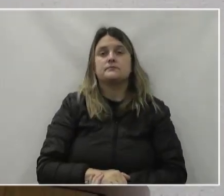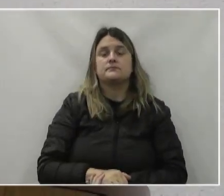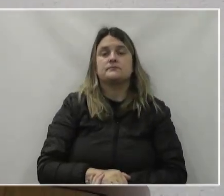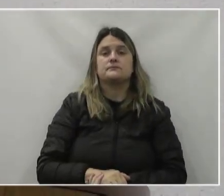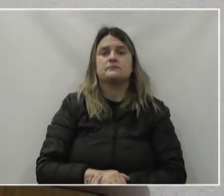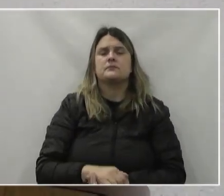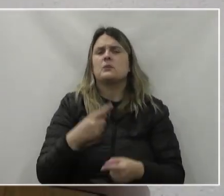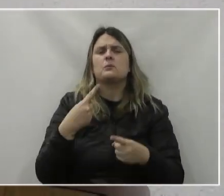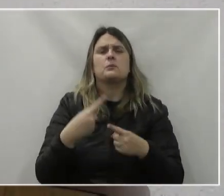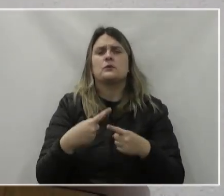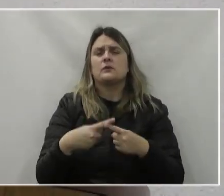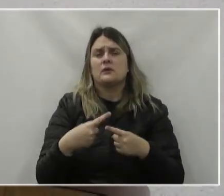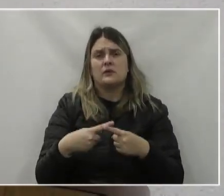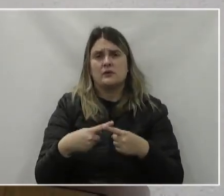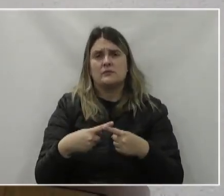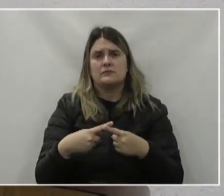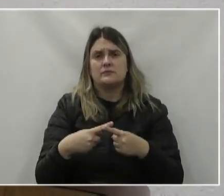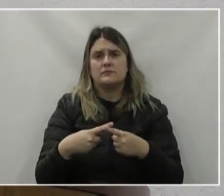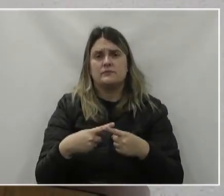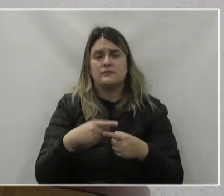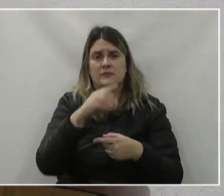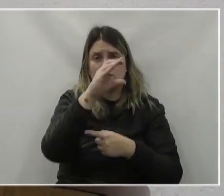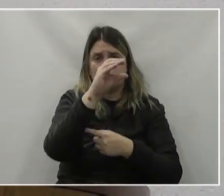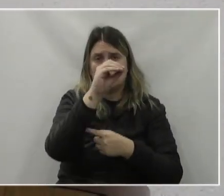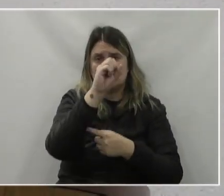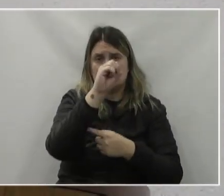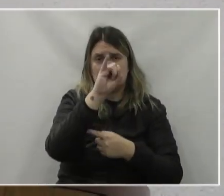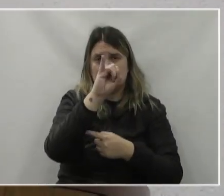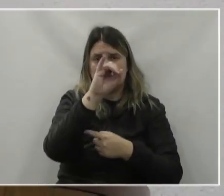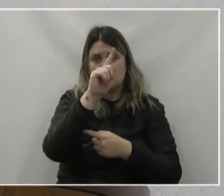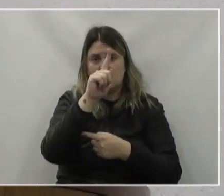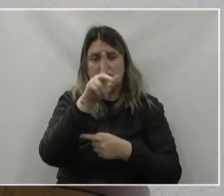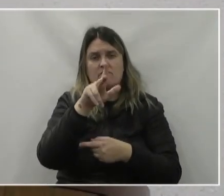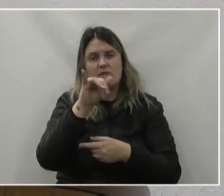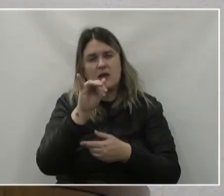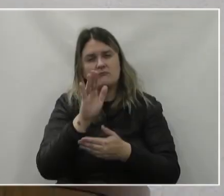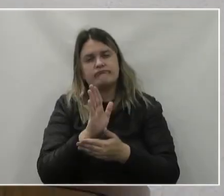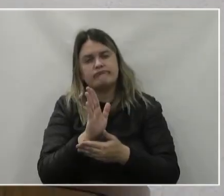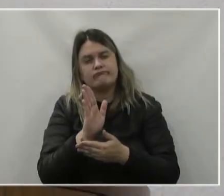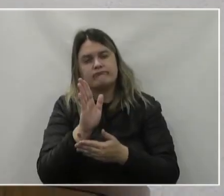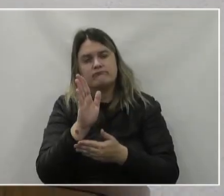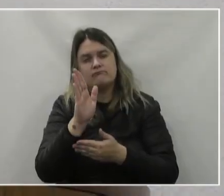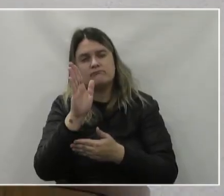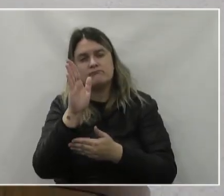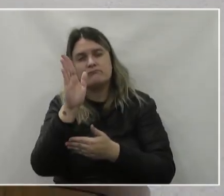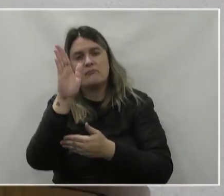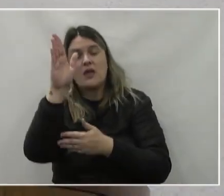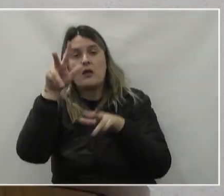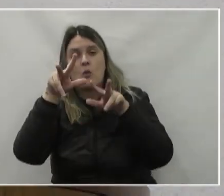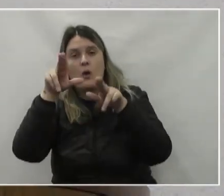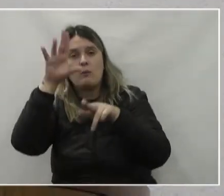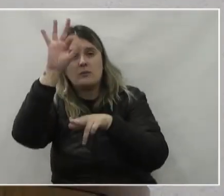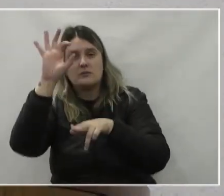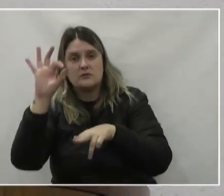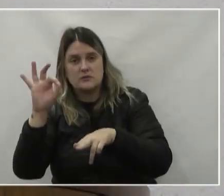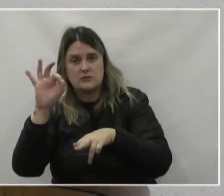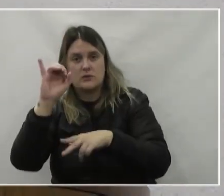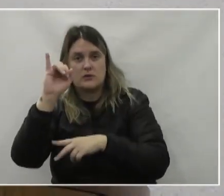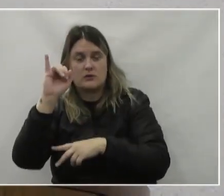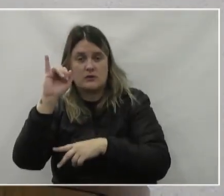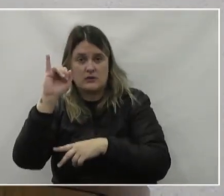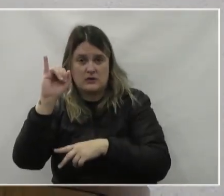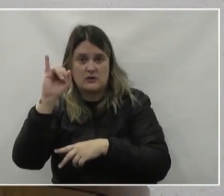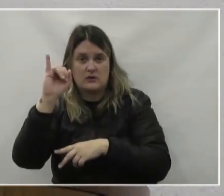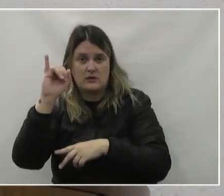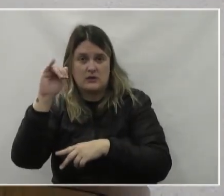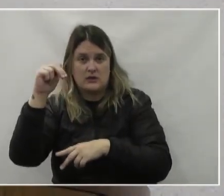E por que razão isso? Porque daí a COSIP vai subir no mesmo percentual que está subindo a